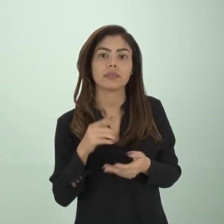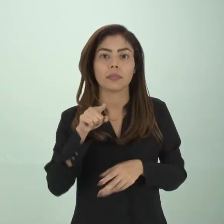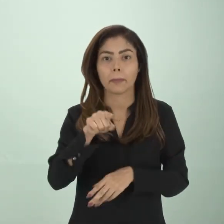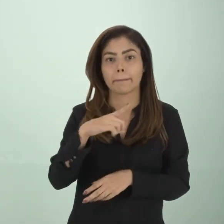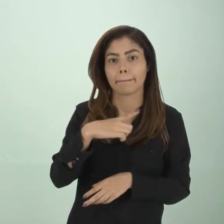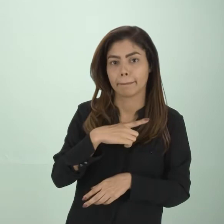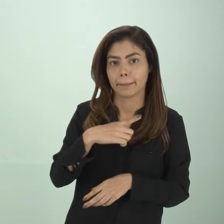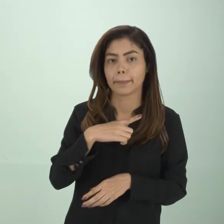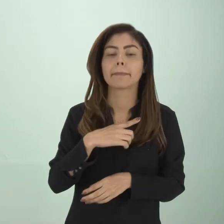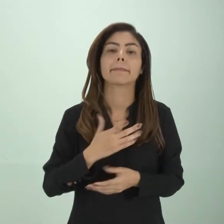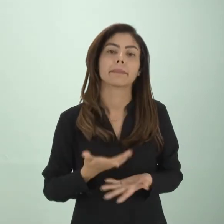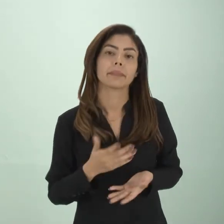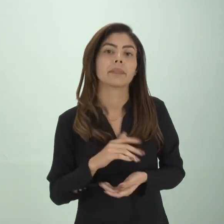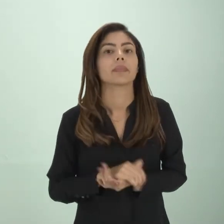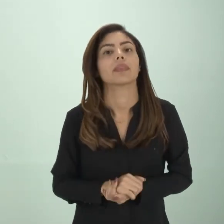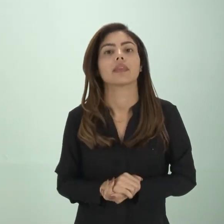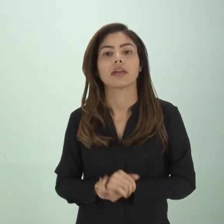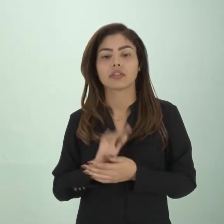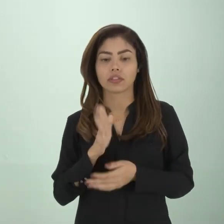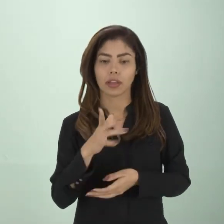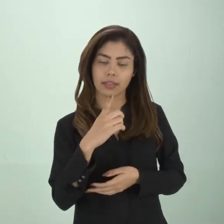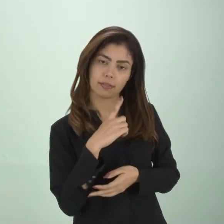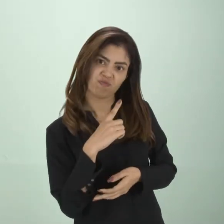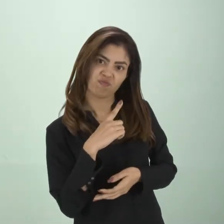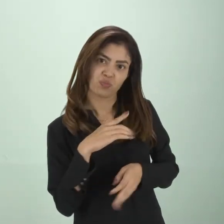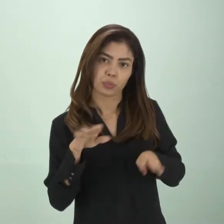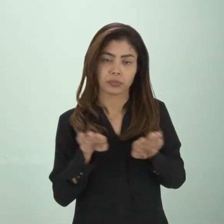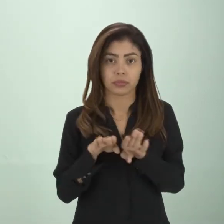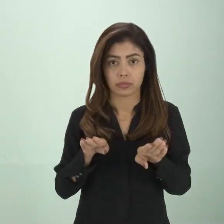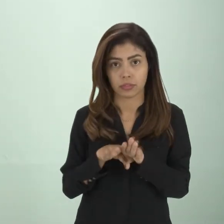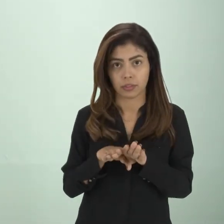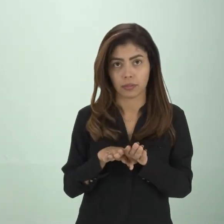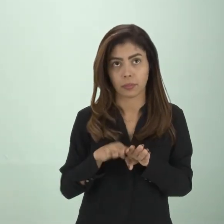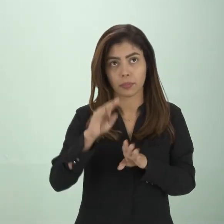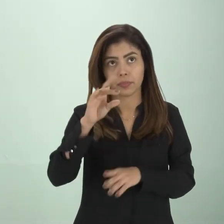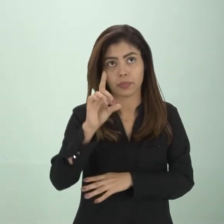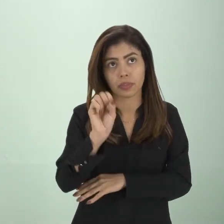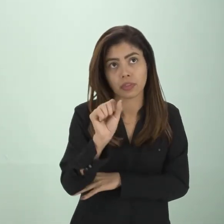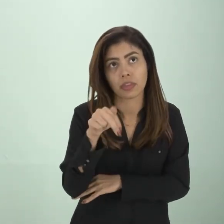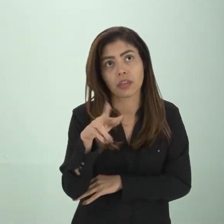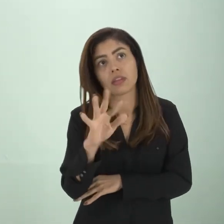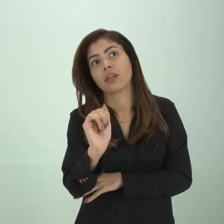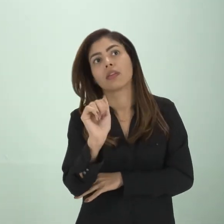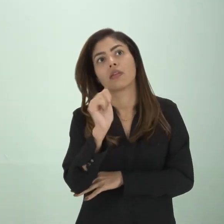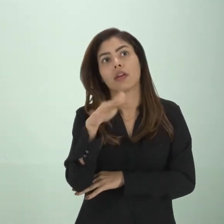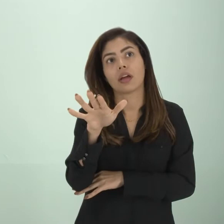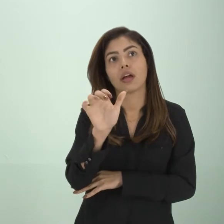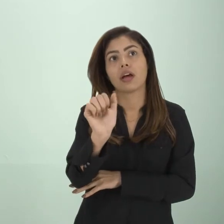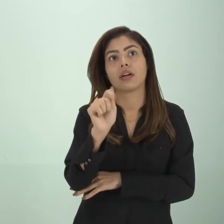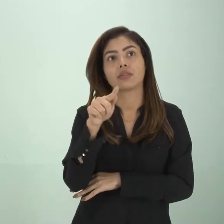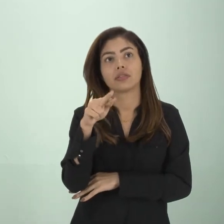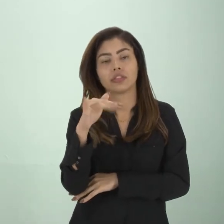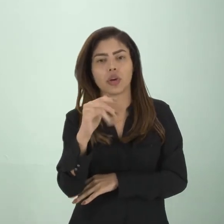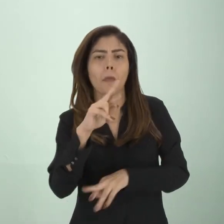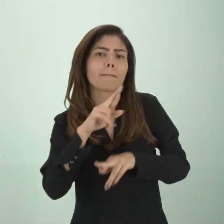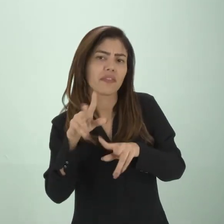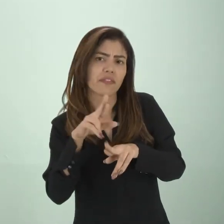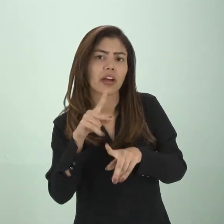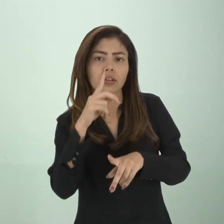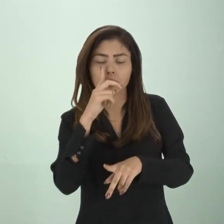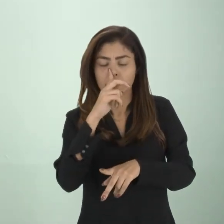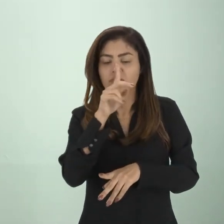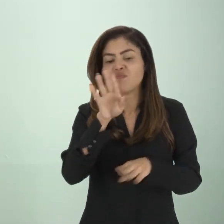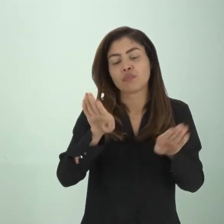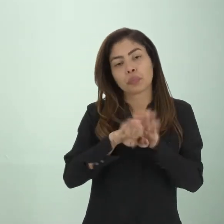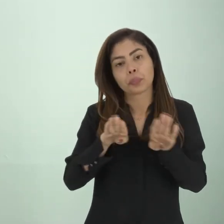essa obra, nós temos aí já um Santo Agostinho diferente, né, com uma nova abordagem, já